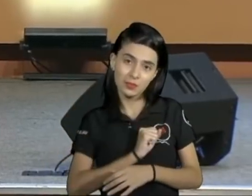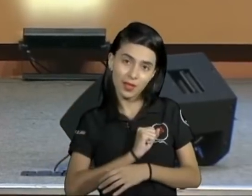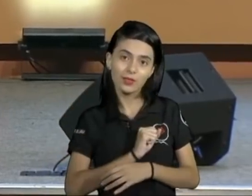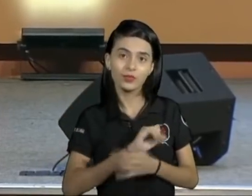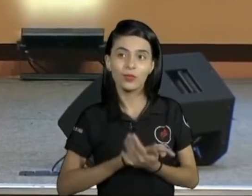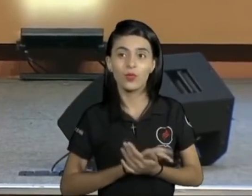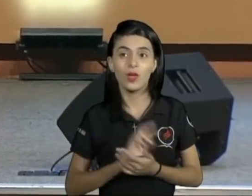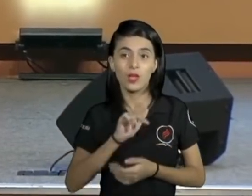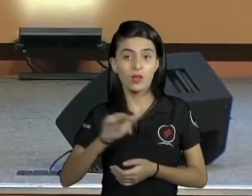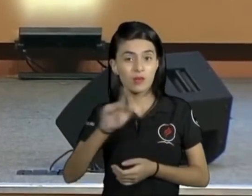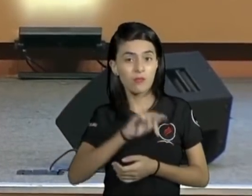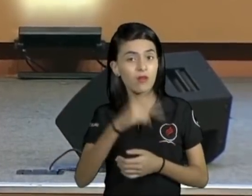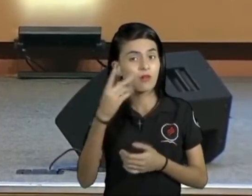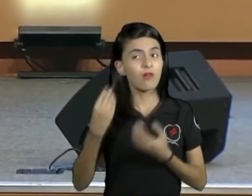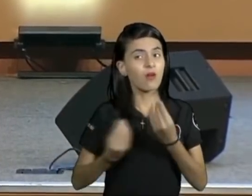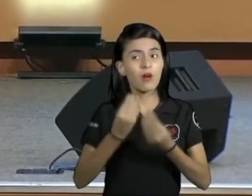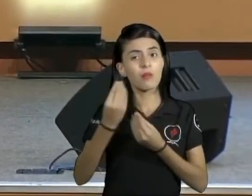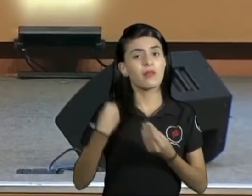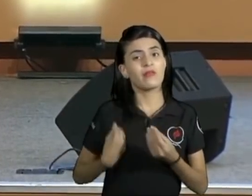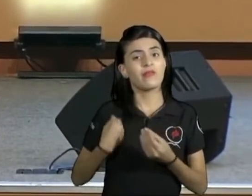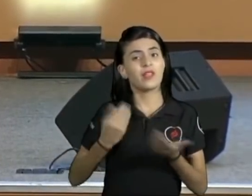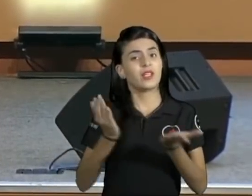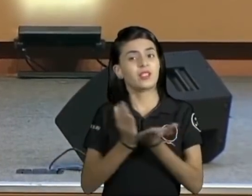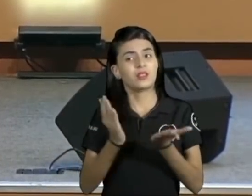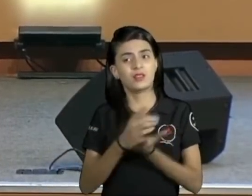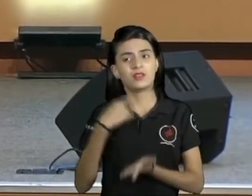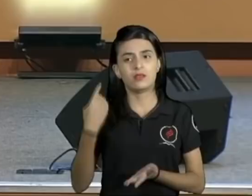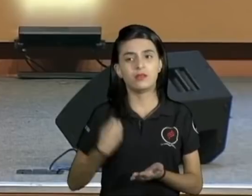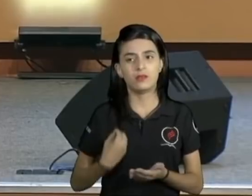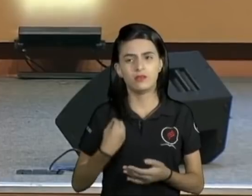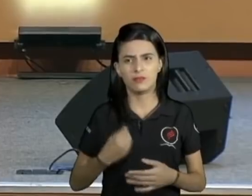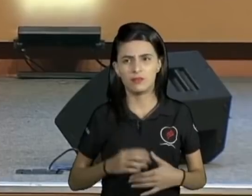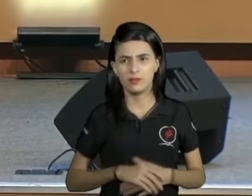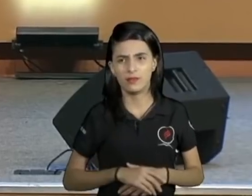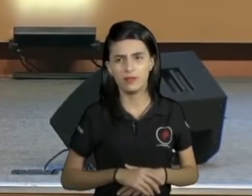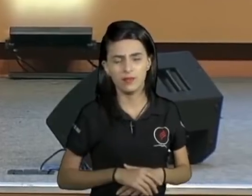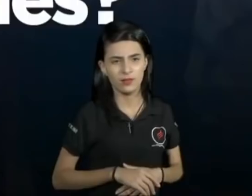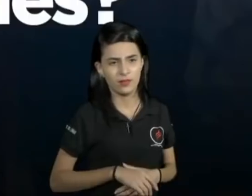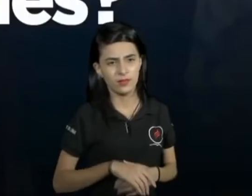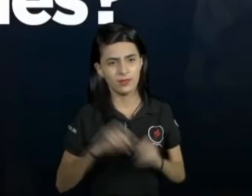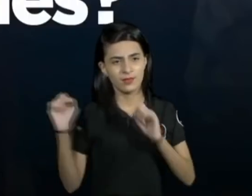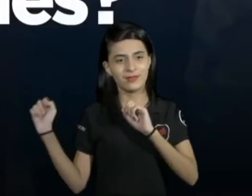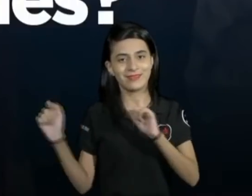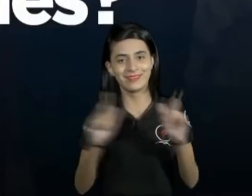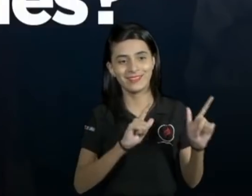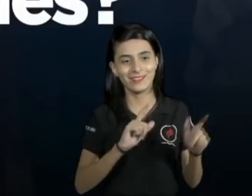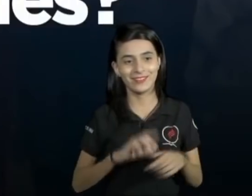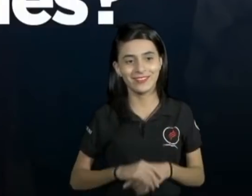ovelha de Cristo sobre aqui vida cristã nós estamos G a outra